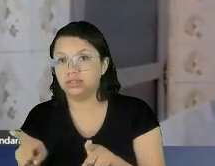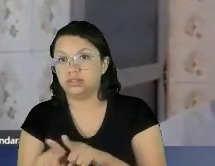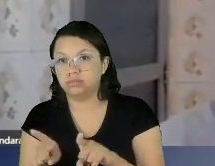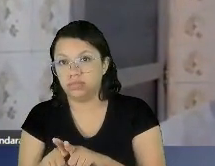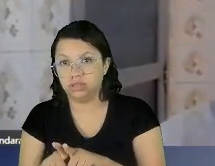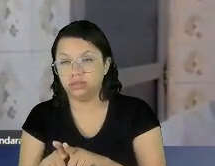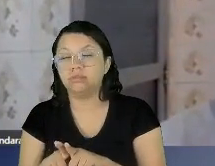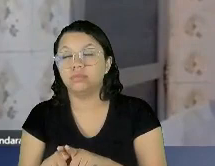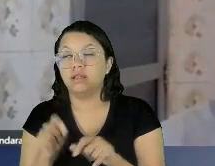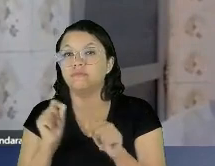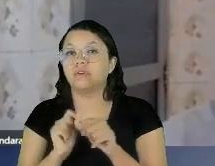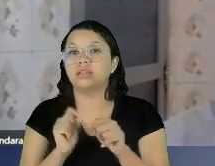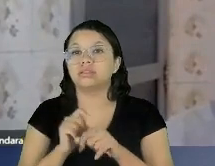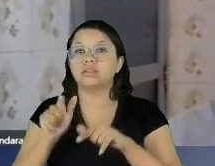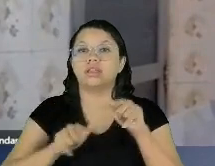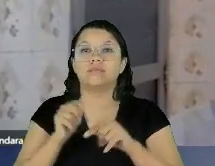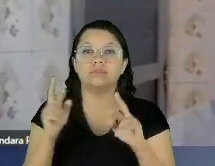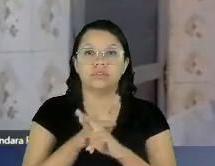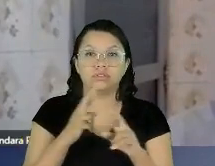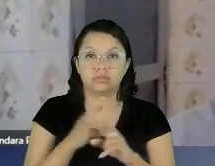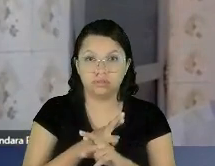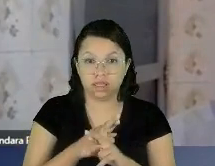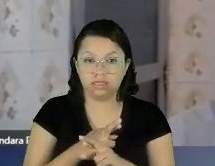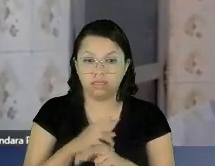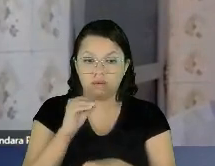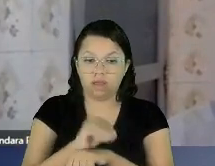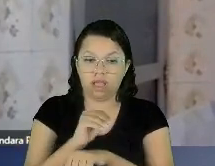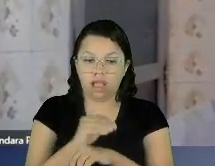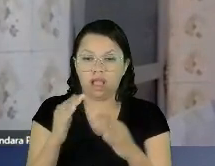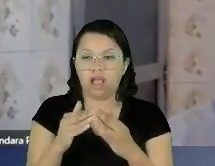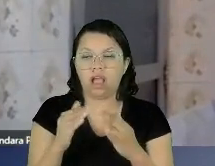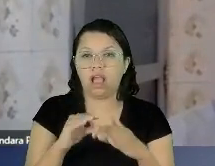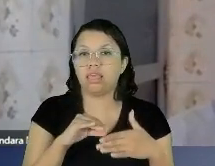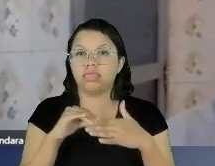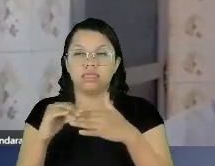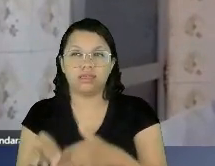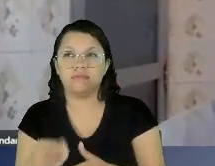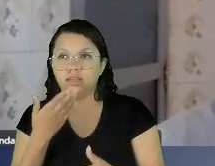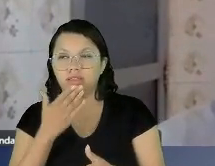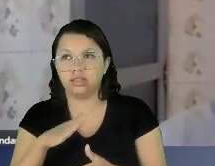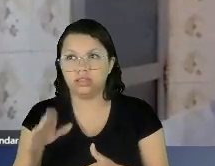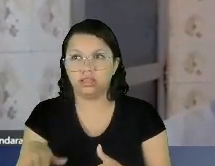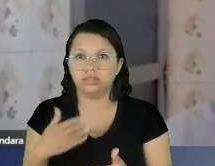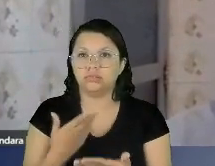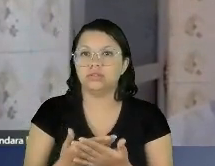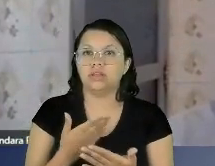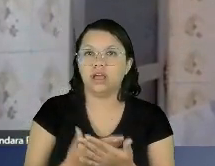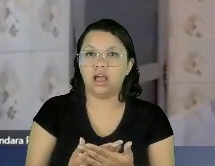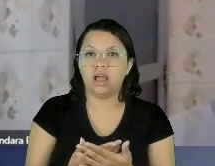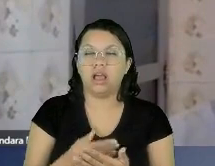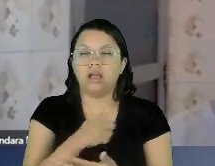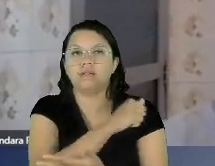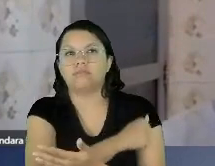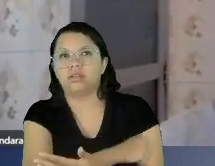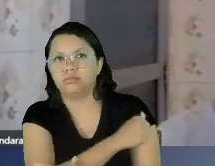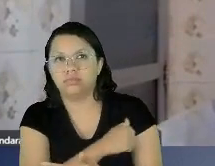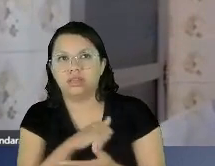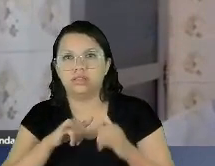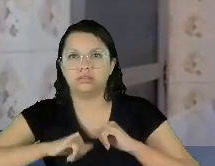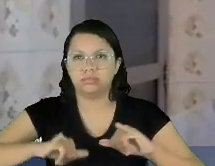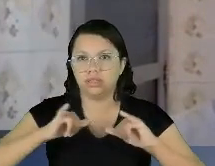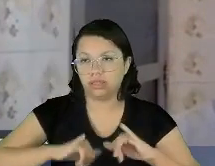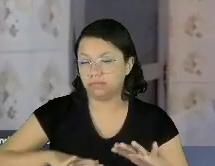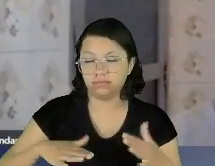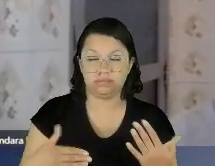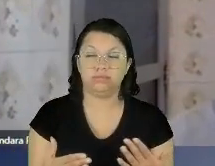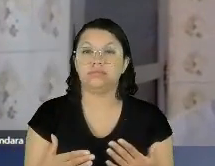e trabalho, mas se deslocam também para realizar tarefas que são associadas às funções domésticas, levar a criança para a escola, em